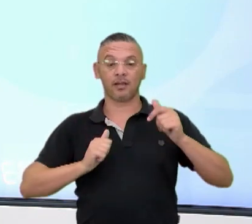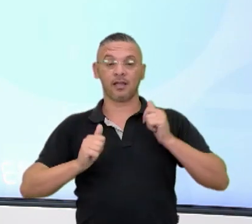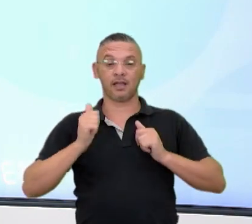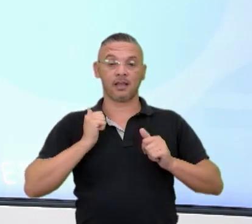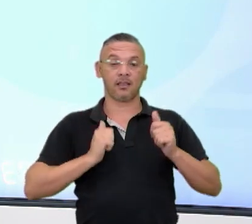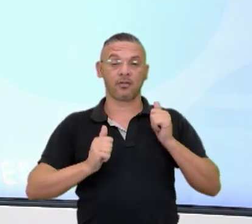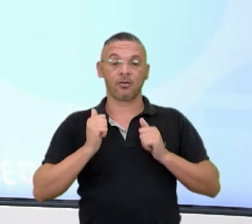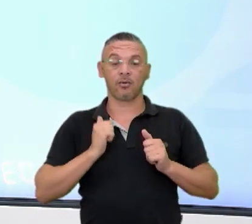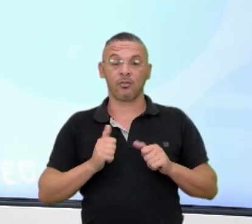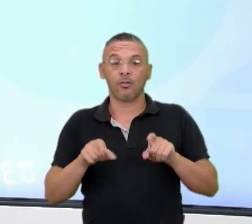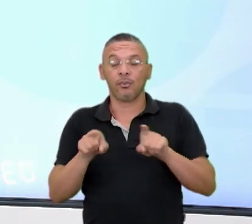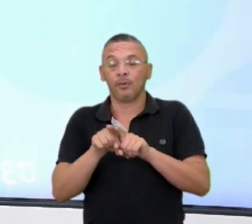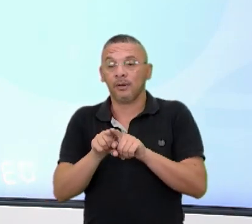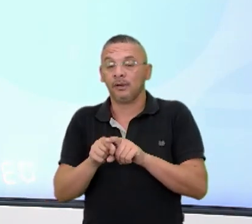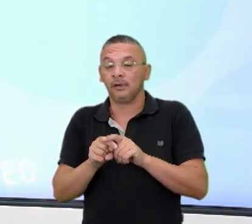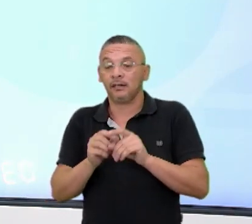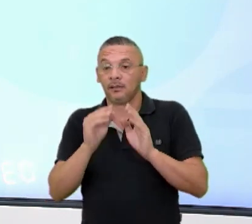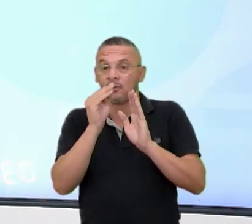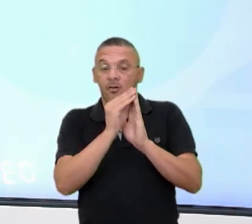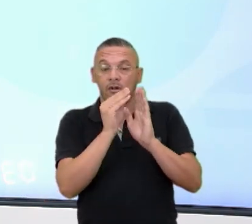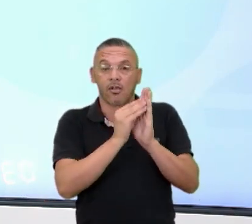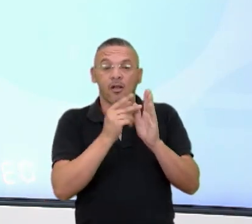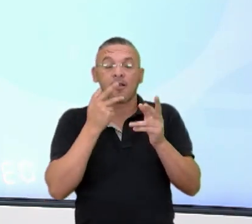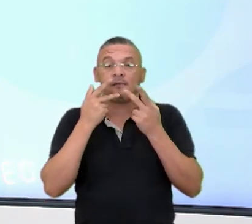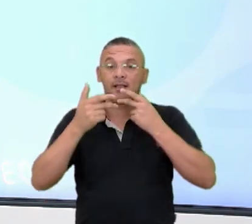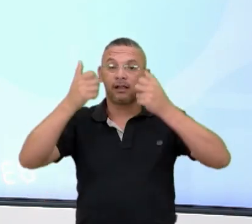assiste a aula e vai a próxima é essa. Cookies.